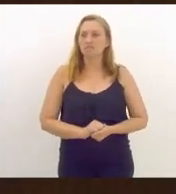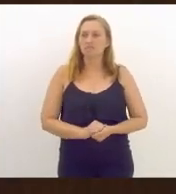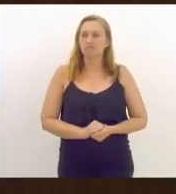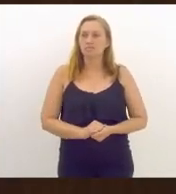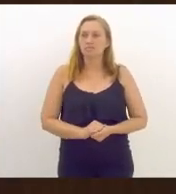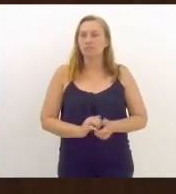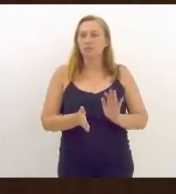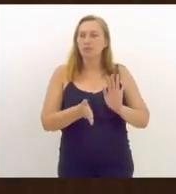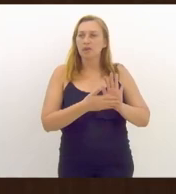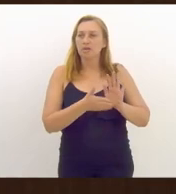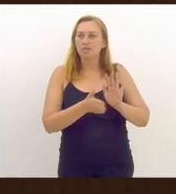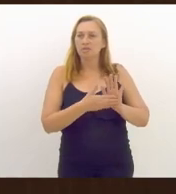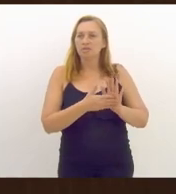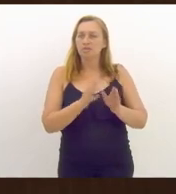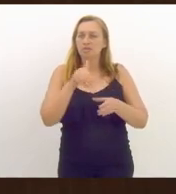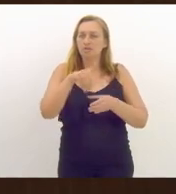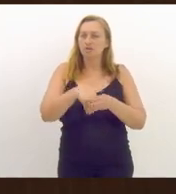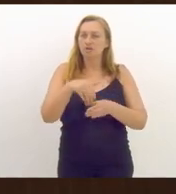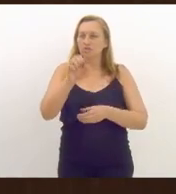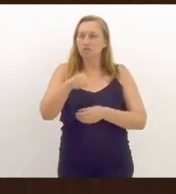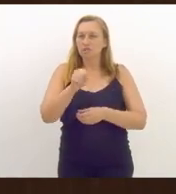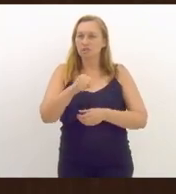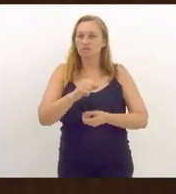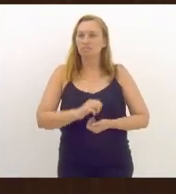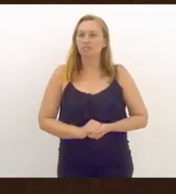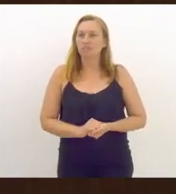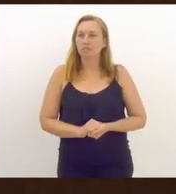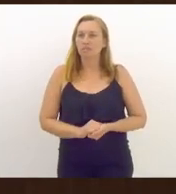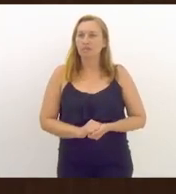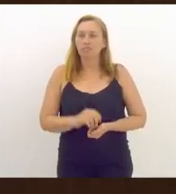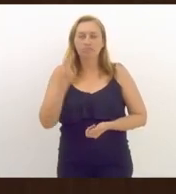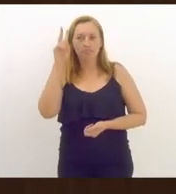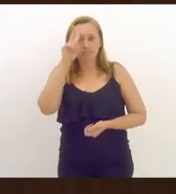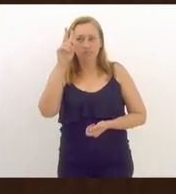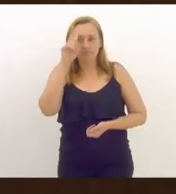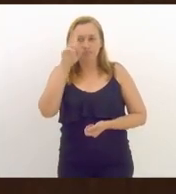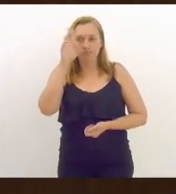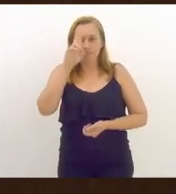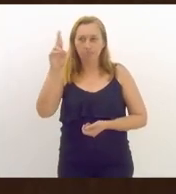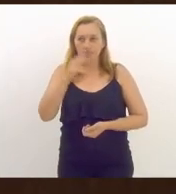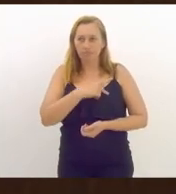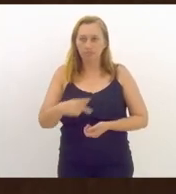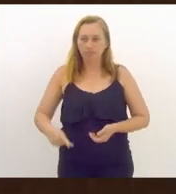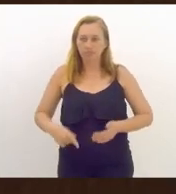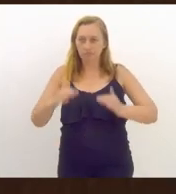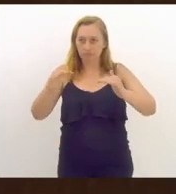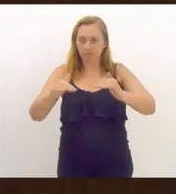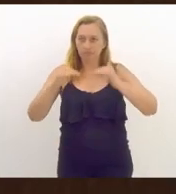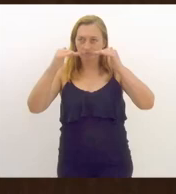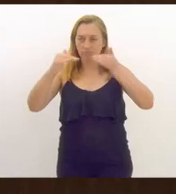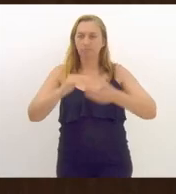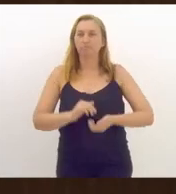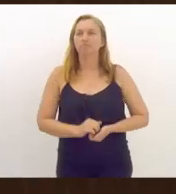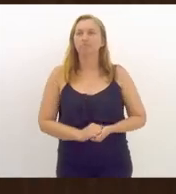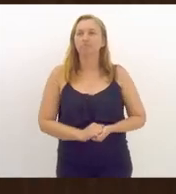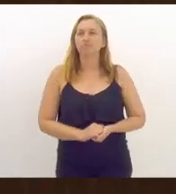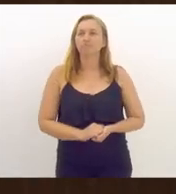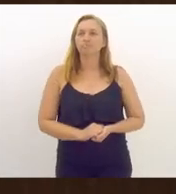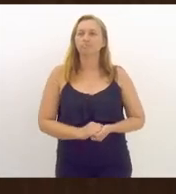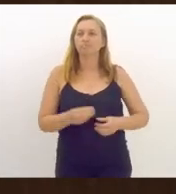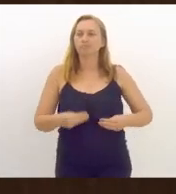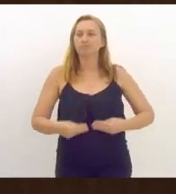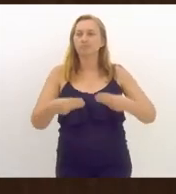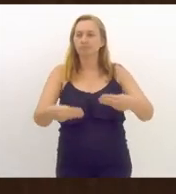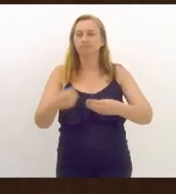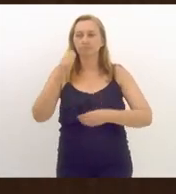tô propondo o voto sim e lembrando a vossa excelência do senhor presidente que o Ministro